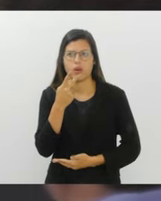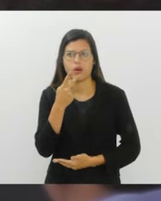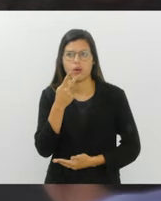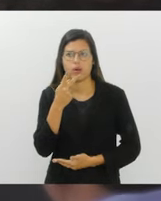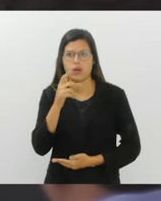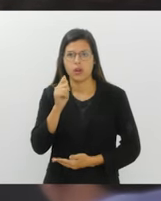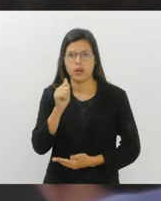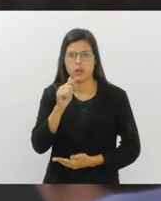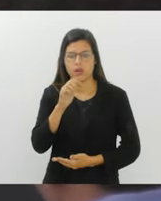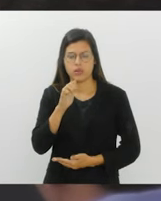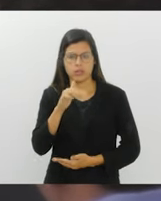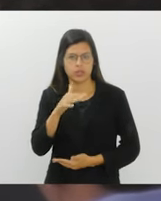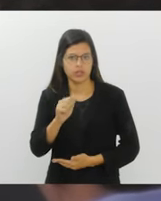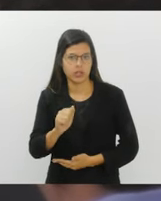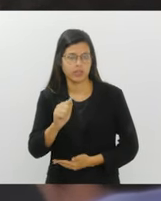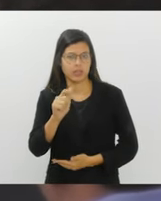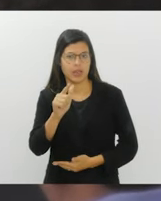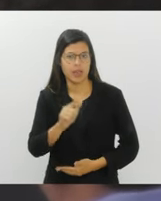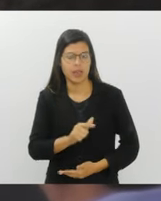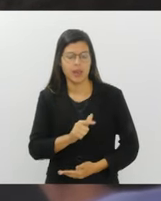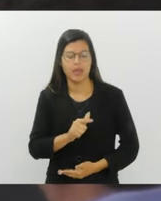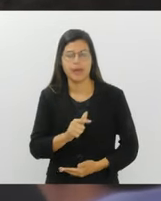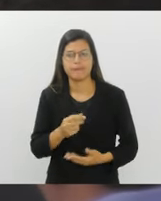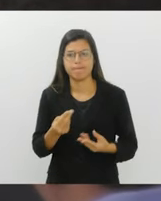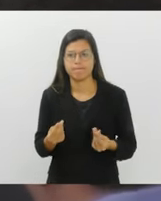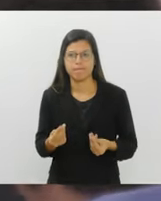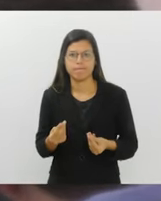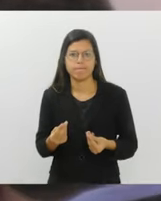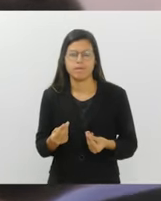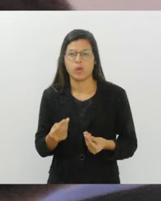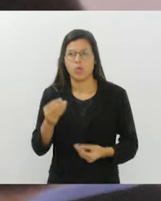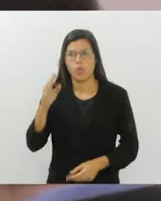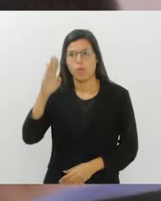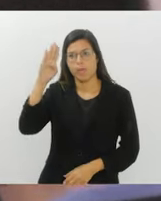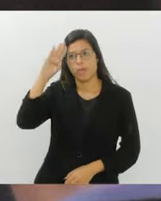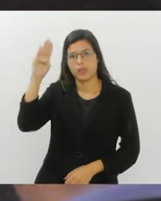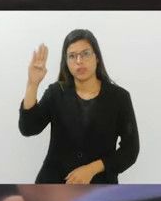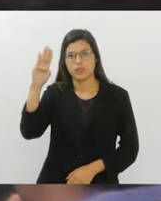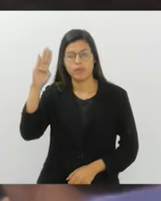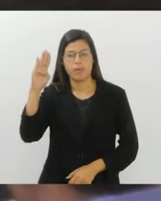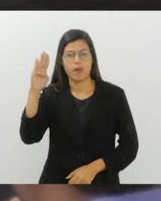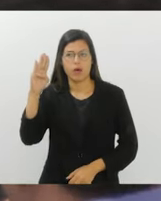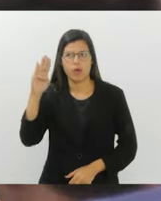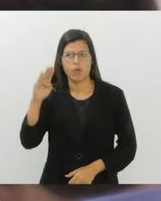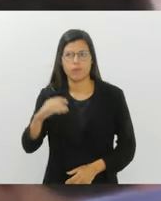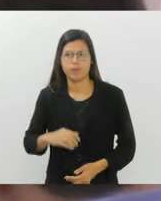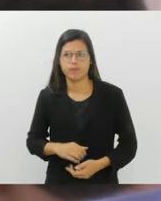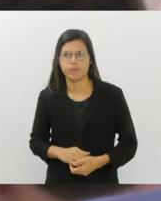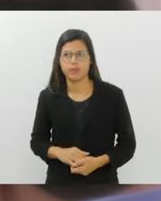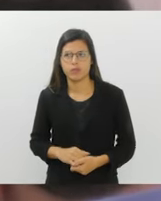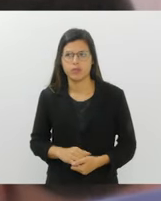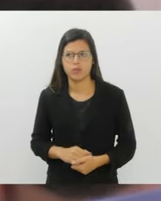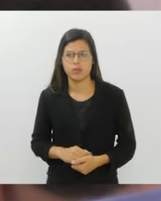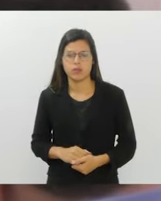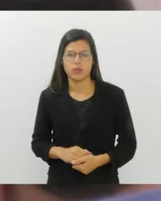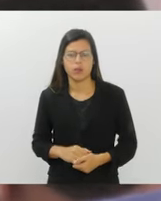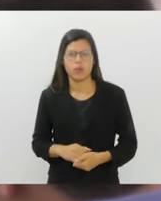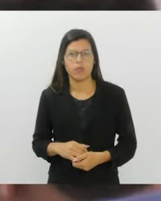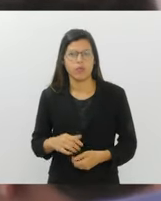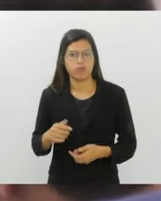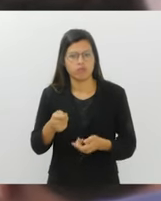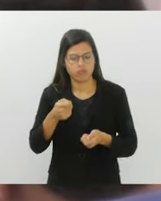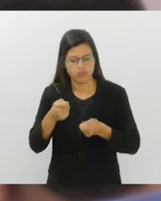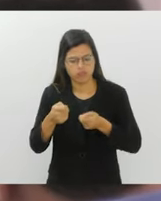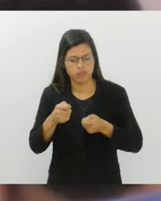agência reguladora é realmente a chave, né, para uma boa execução de